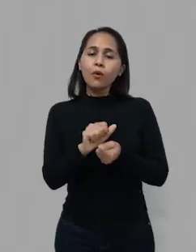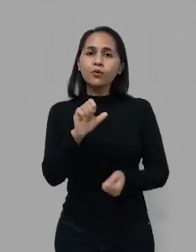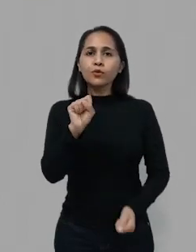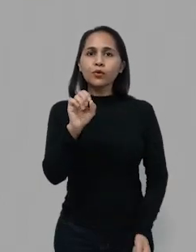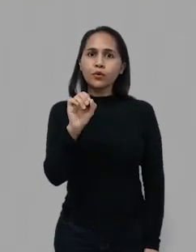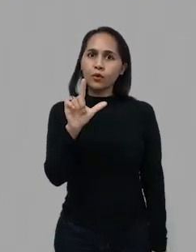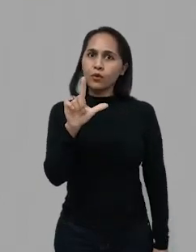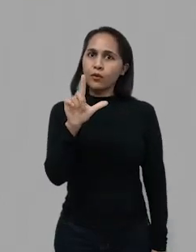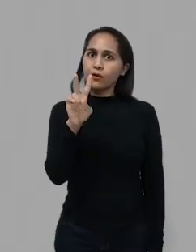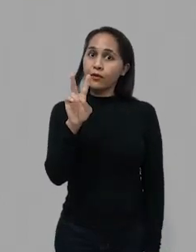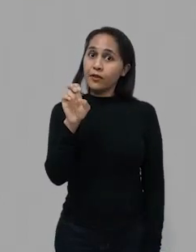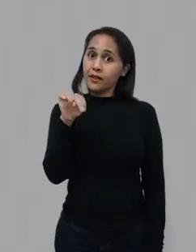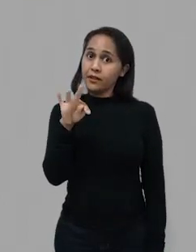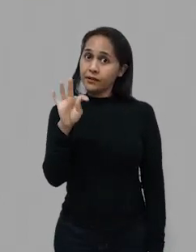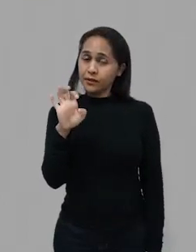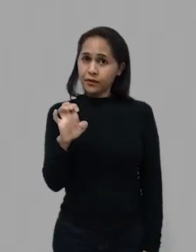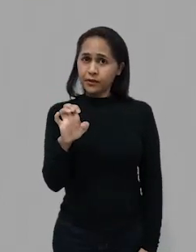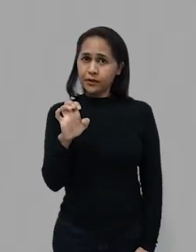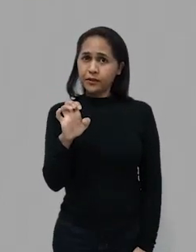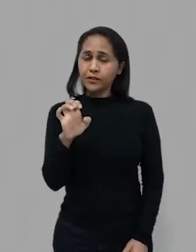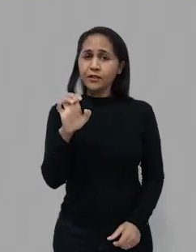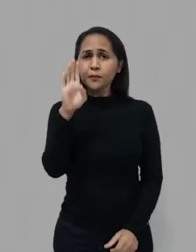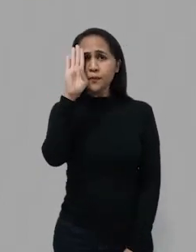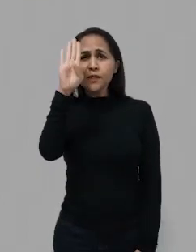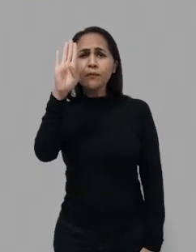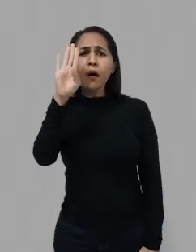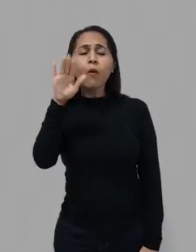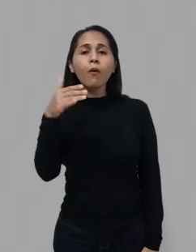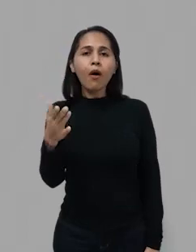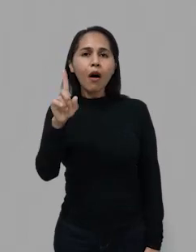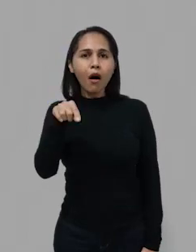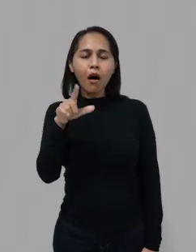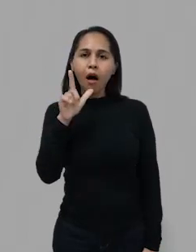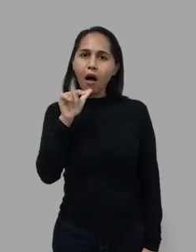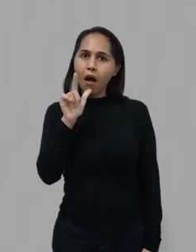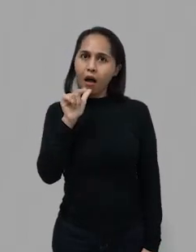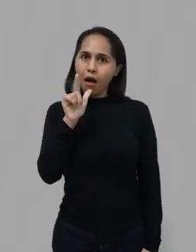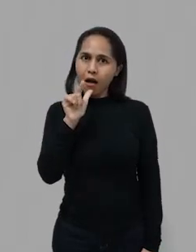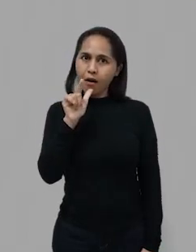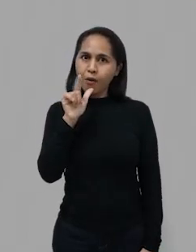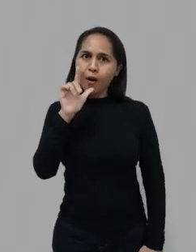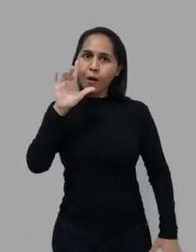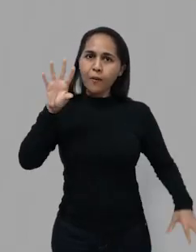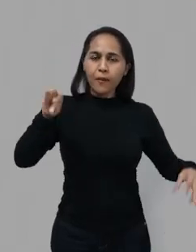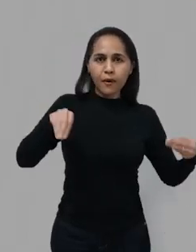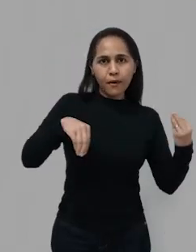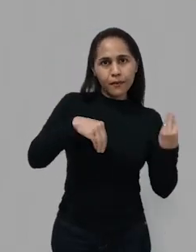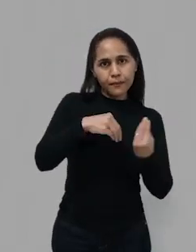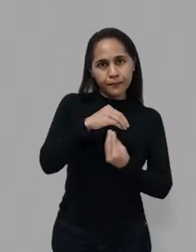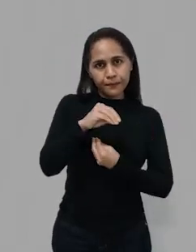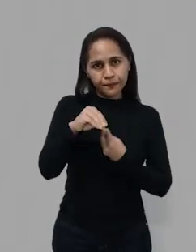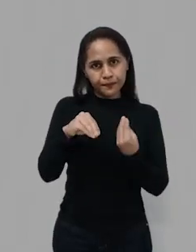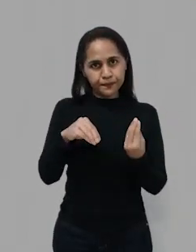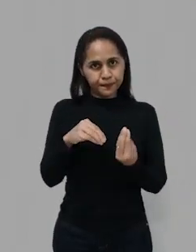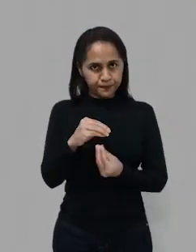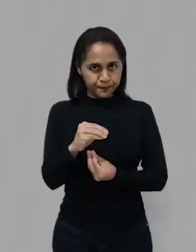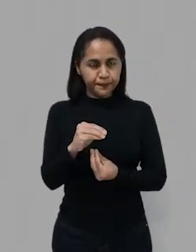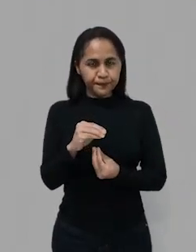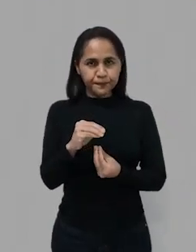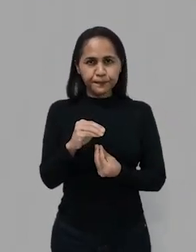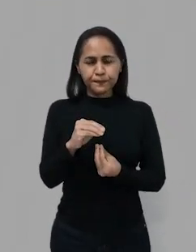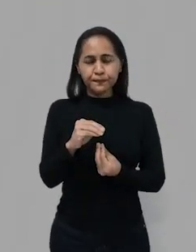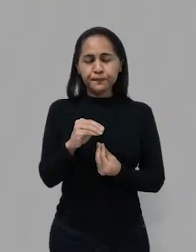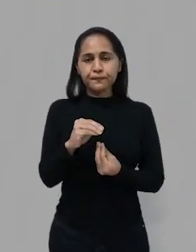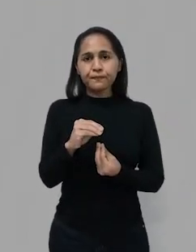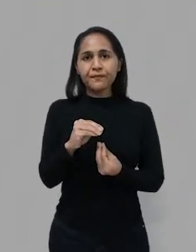principal solvente é a água. Então, ele pegava diversas substâncias e dissolvia em água. E